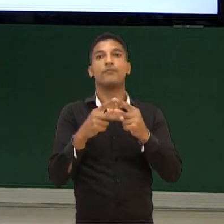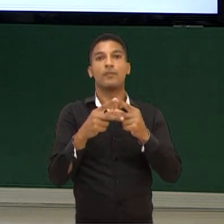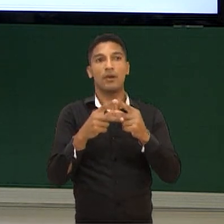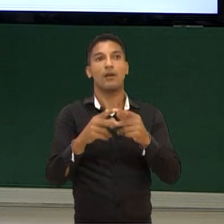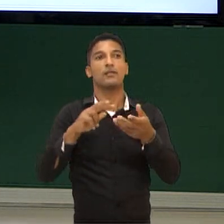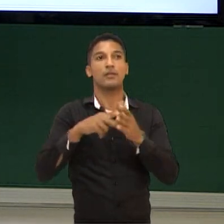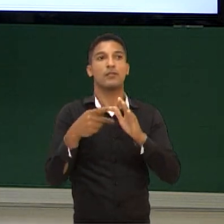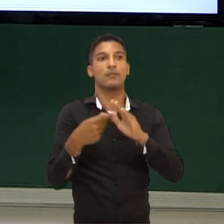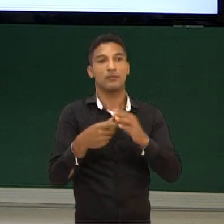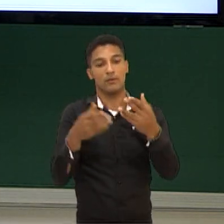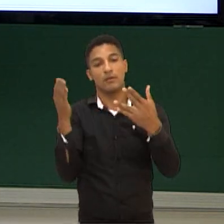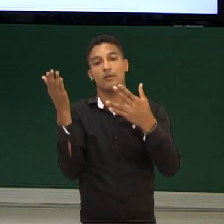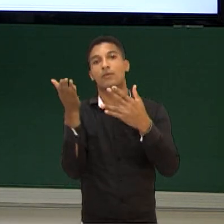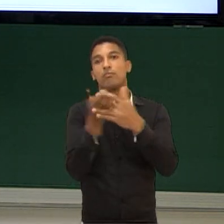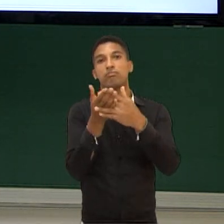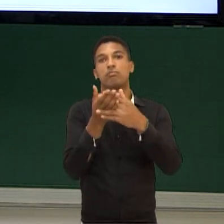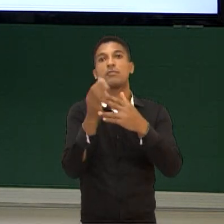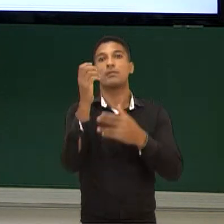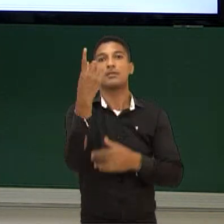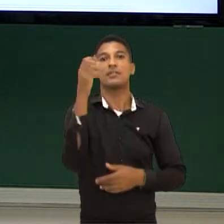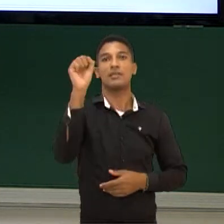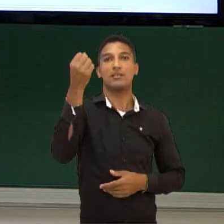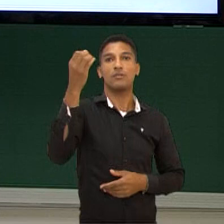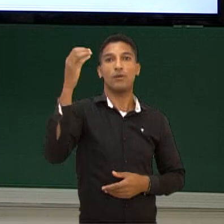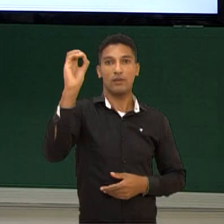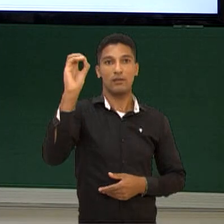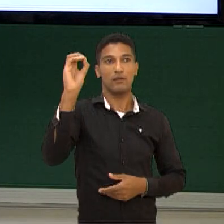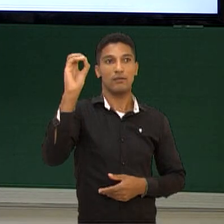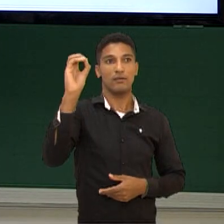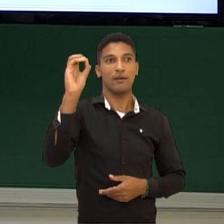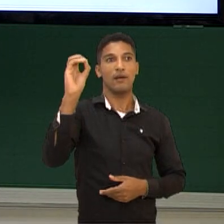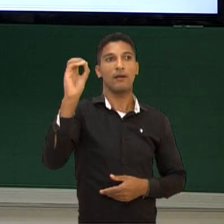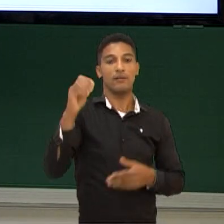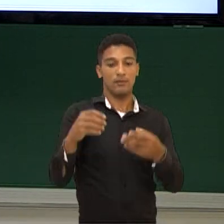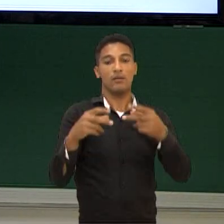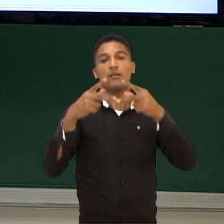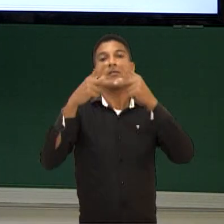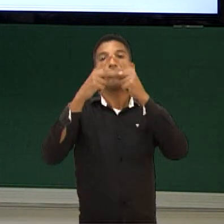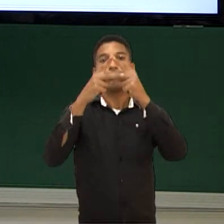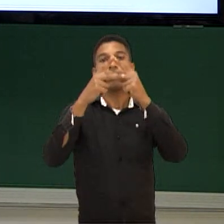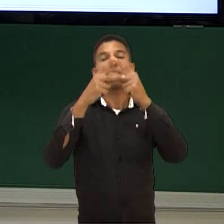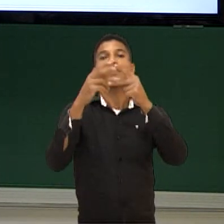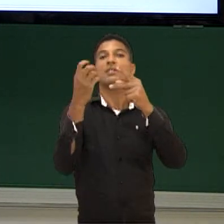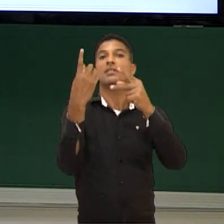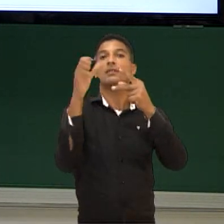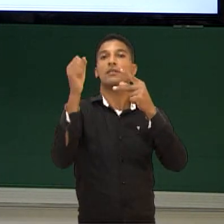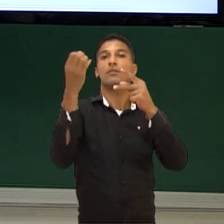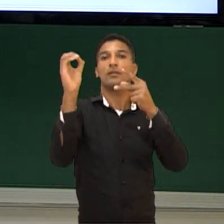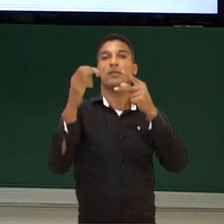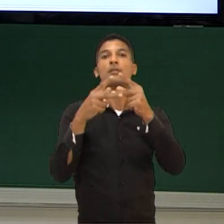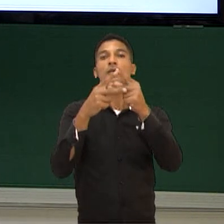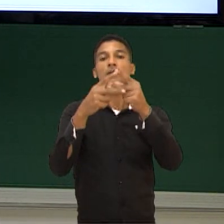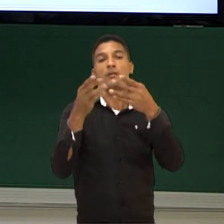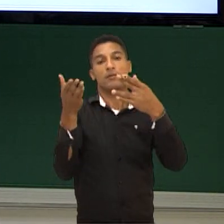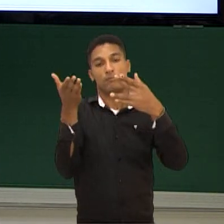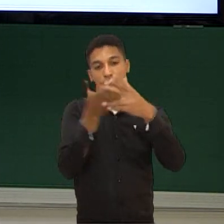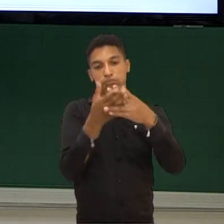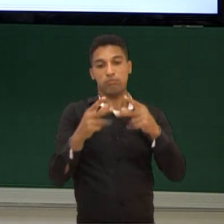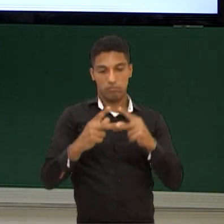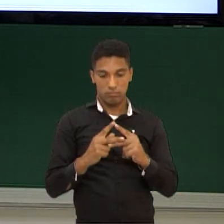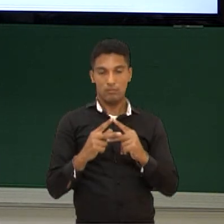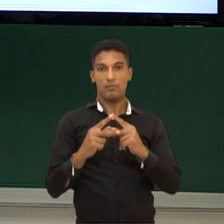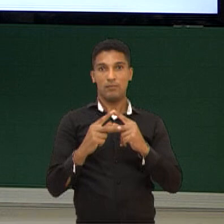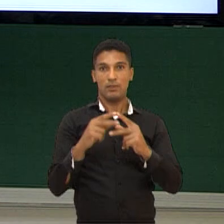360. Essa também é uma regrinha que vocês têm que lembrar sempre. Soma das